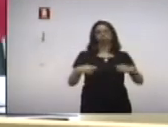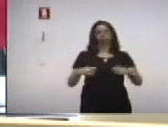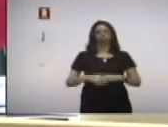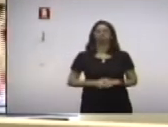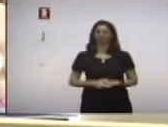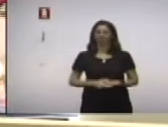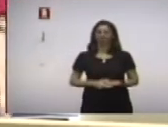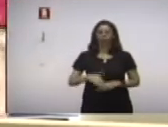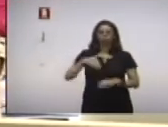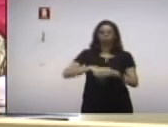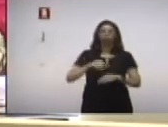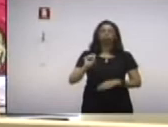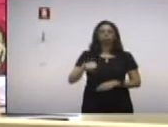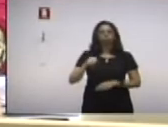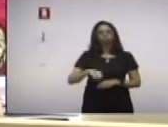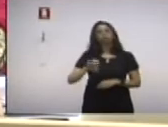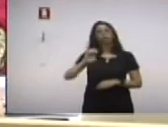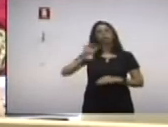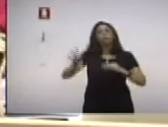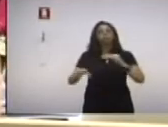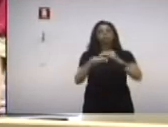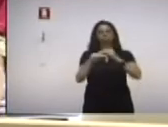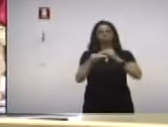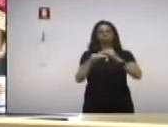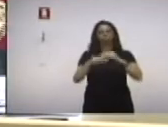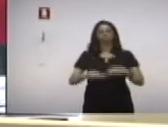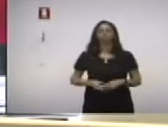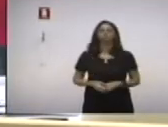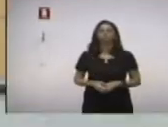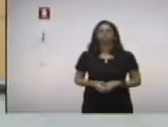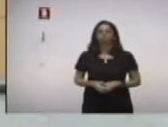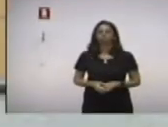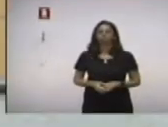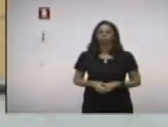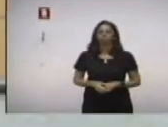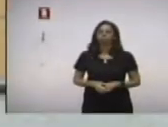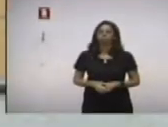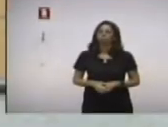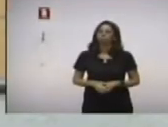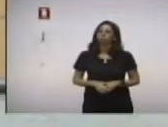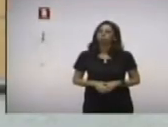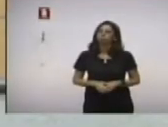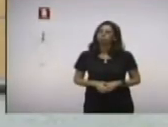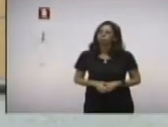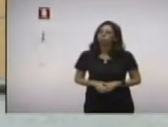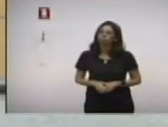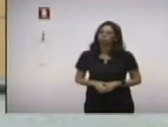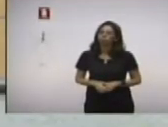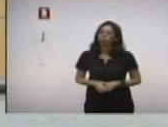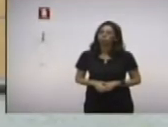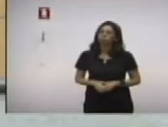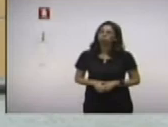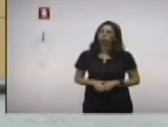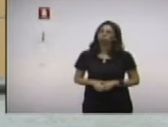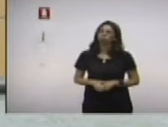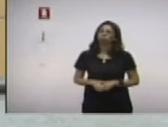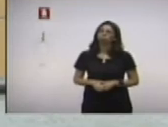ver então meu voto é favorável às emendas E aí